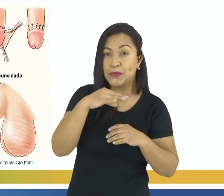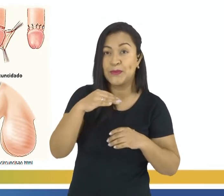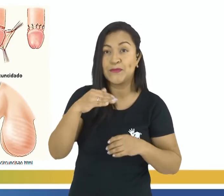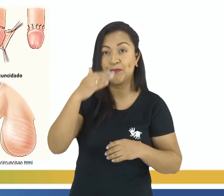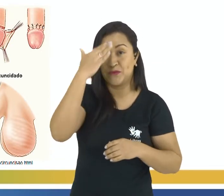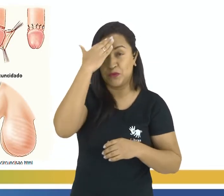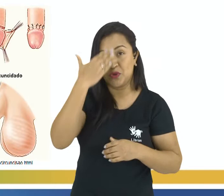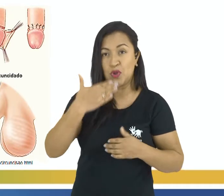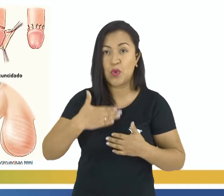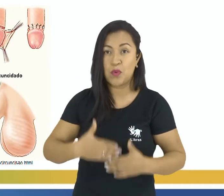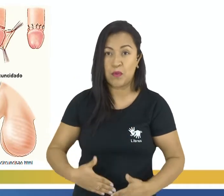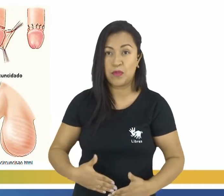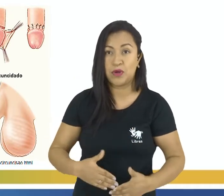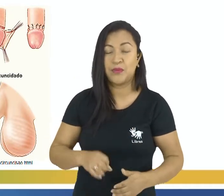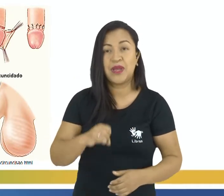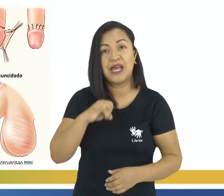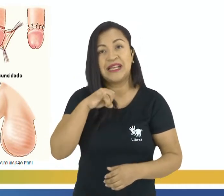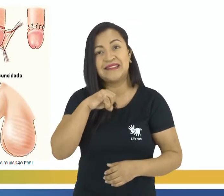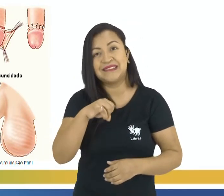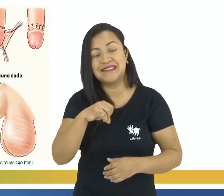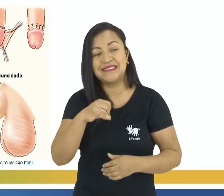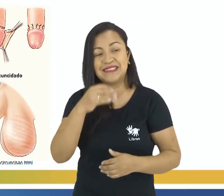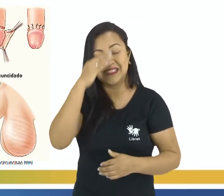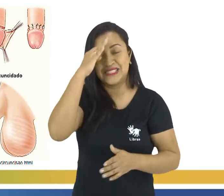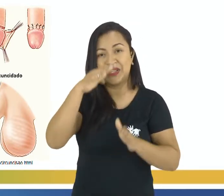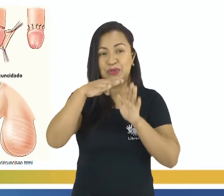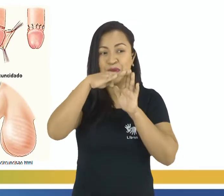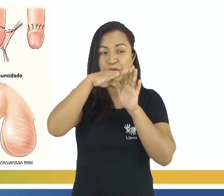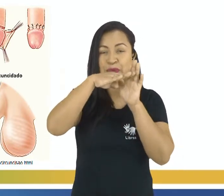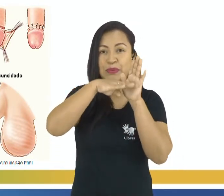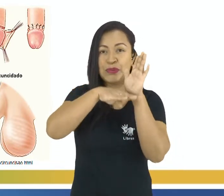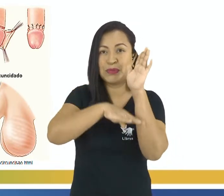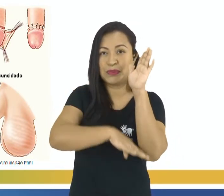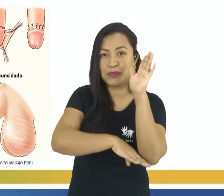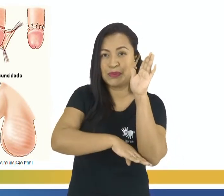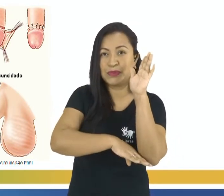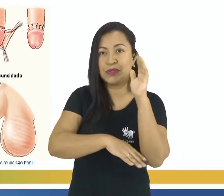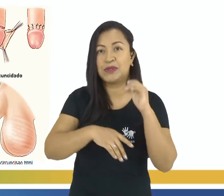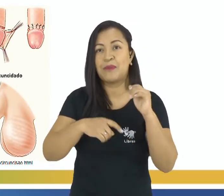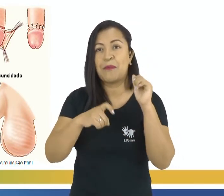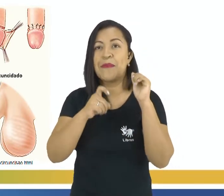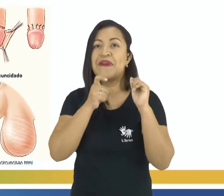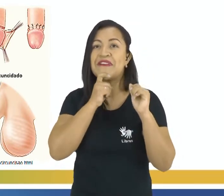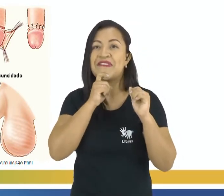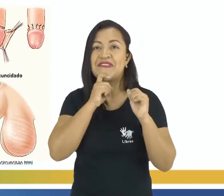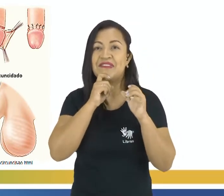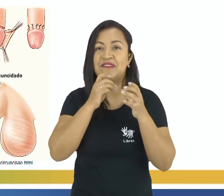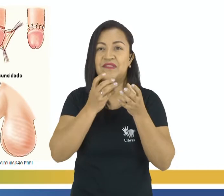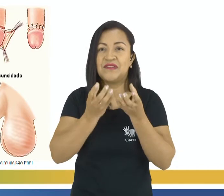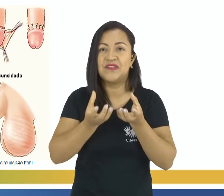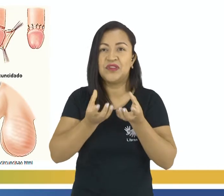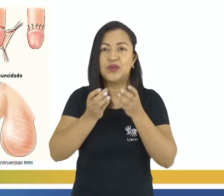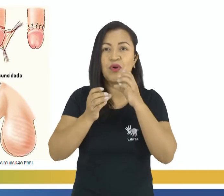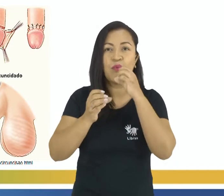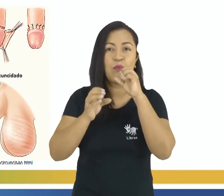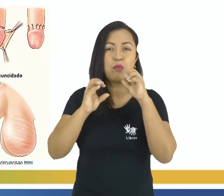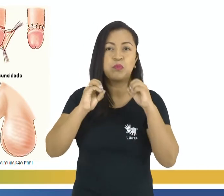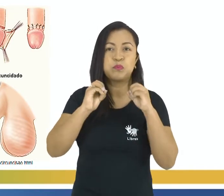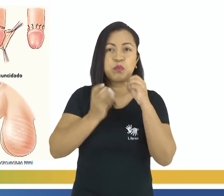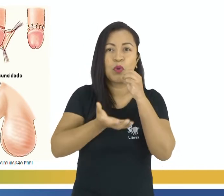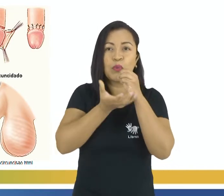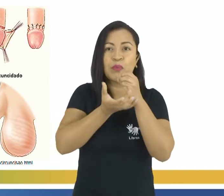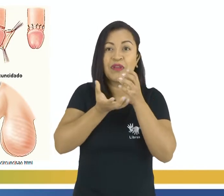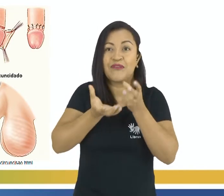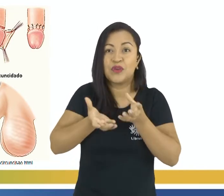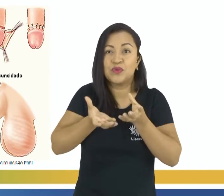está mais baixa, o ambiente está mais frio, o que vai acontecer com esse saco? Ele vai subir para que ele